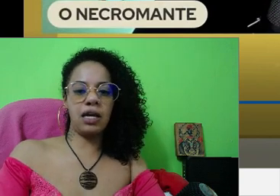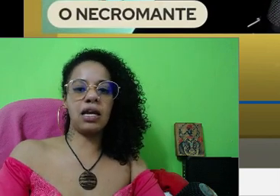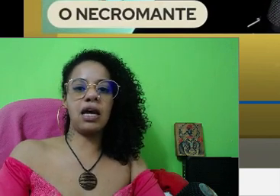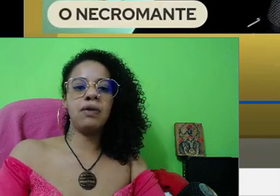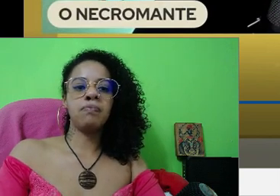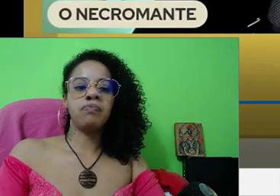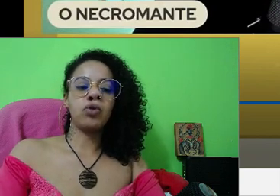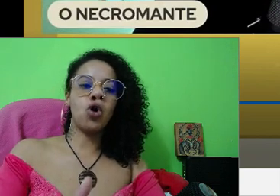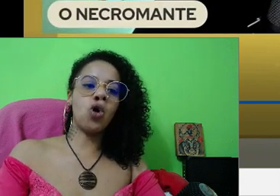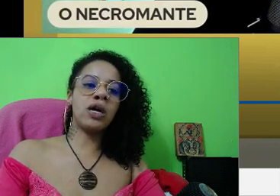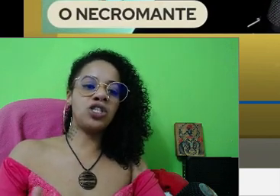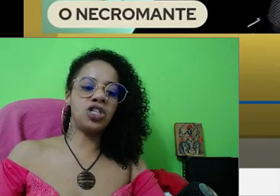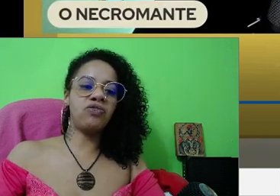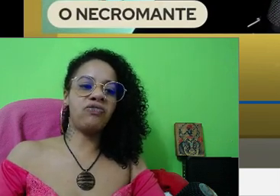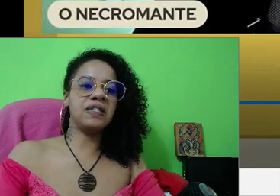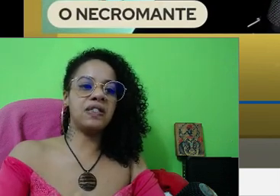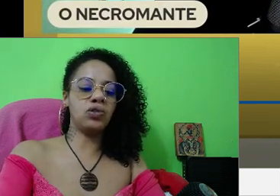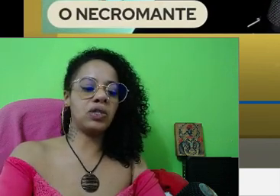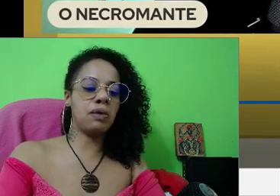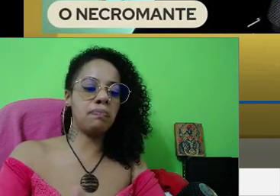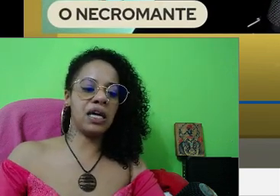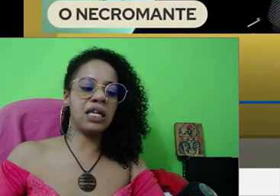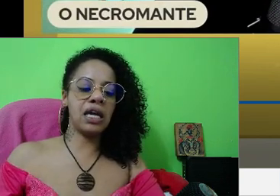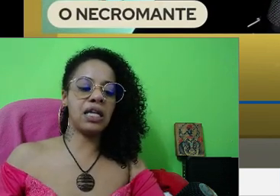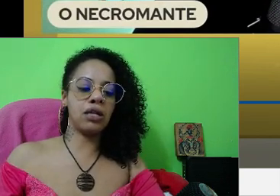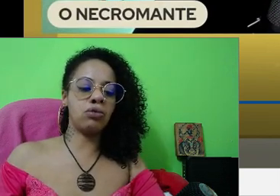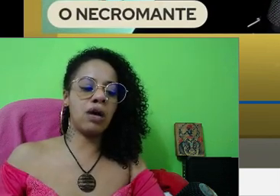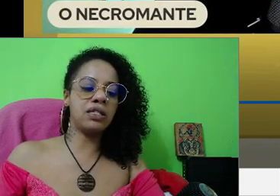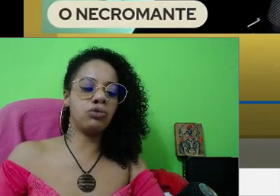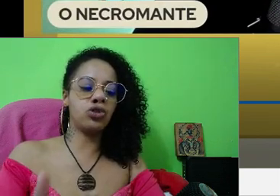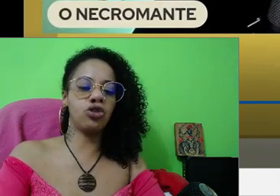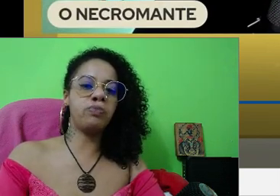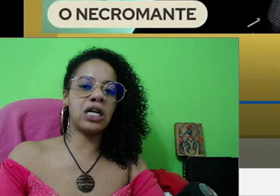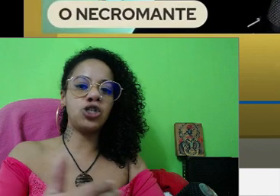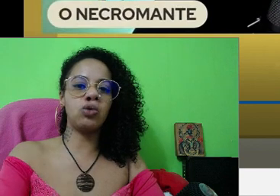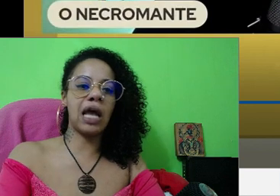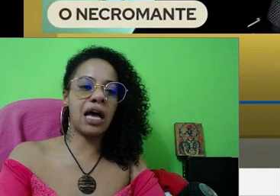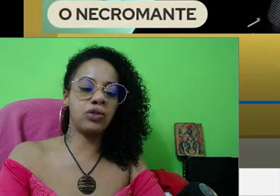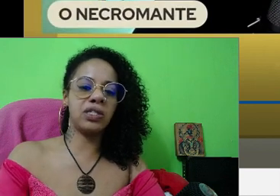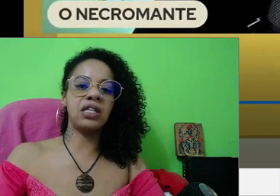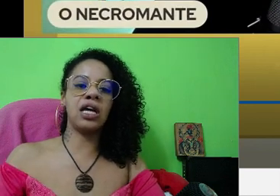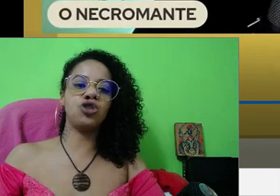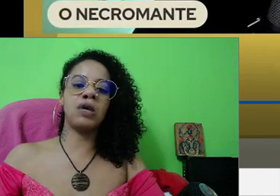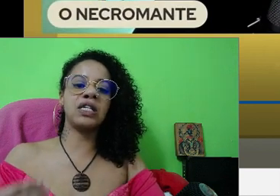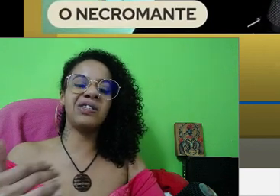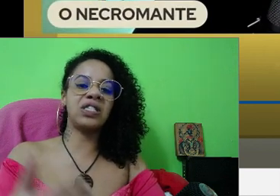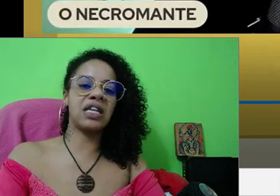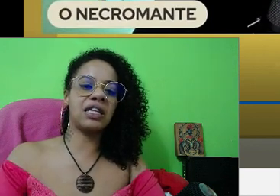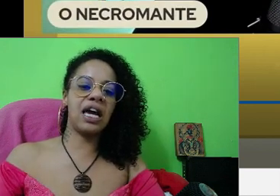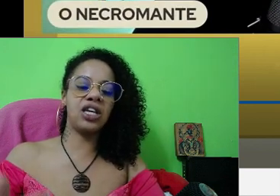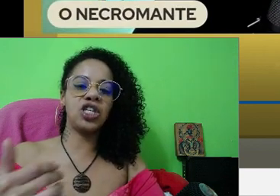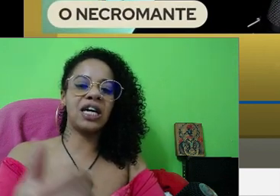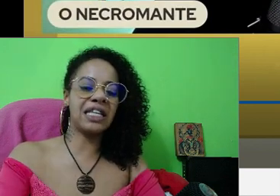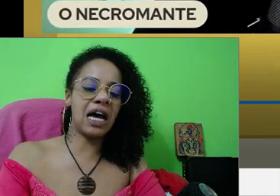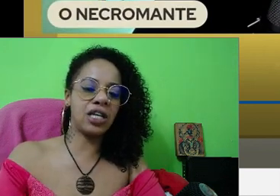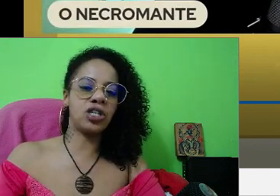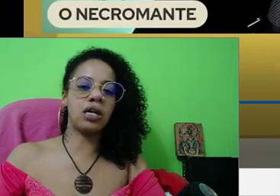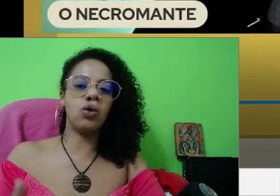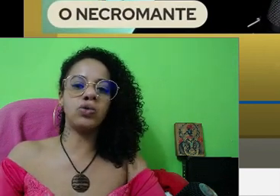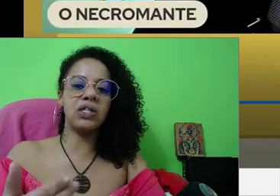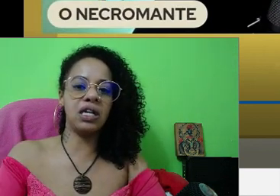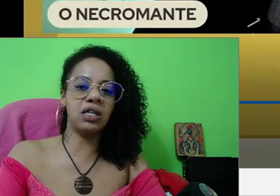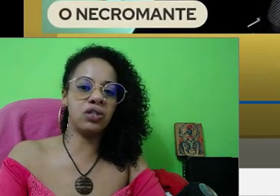minoritária né ou a gente faz isso também entendendo quais são os grupos articulados e entende uma questão estratégica